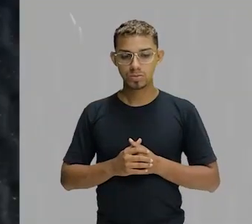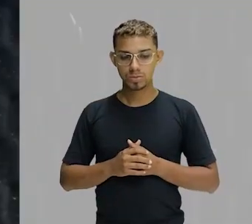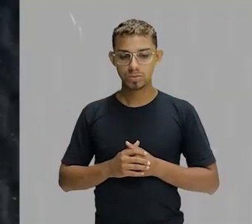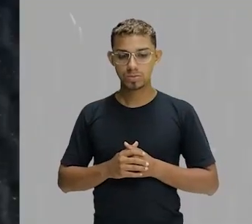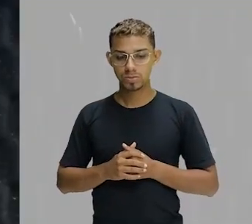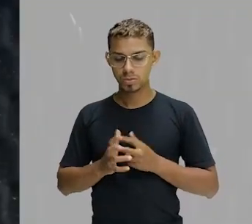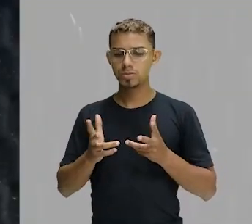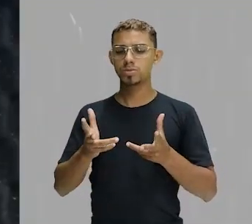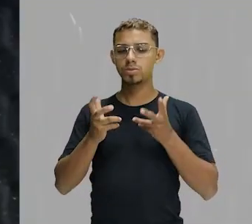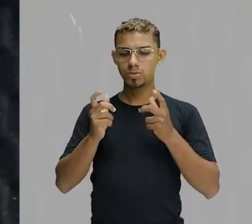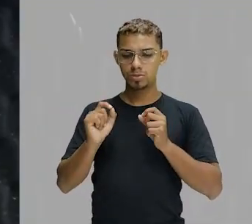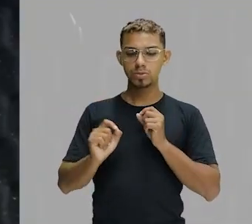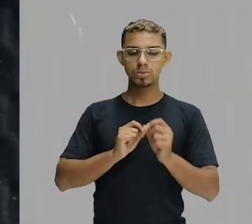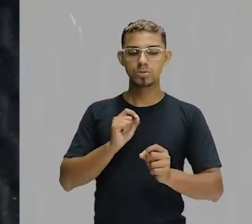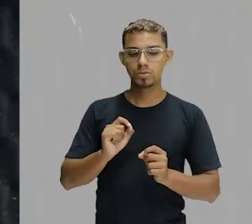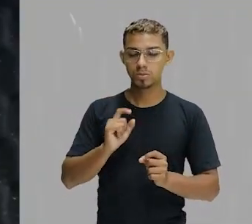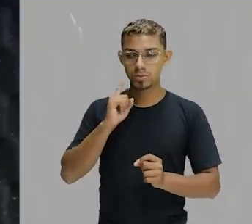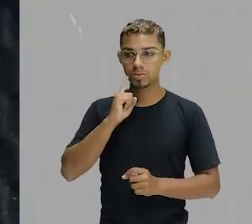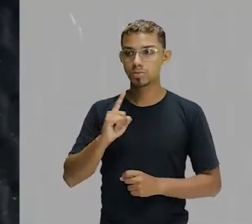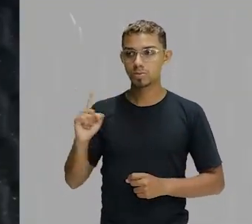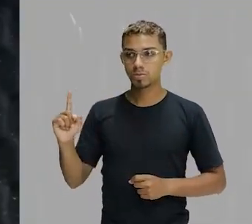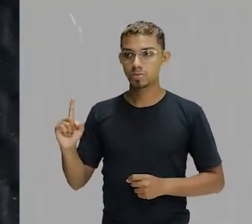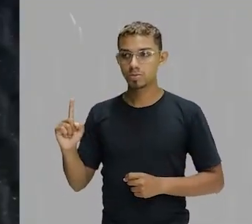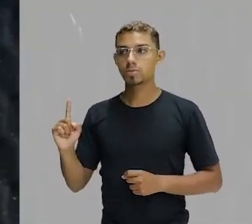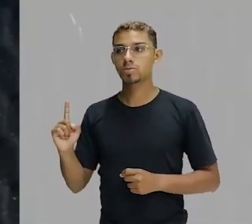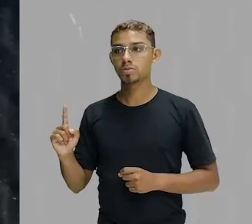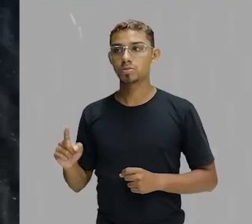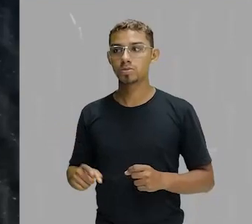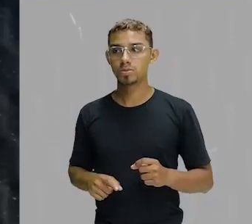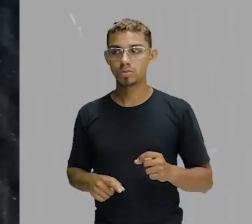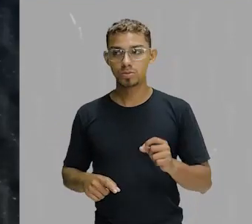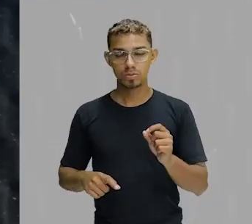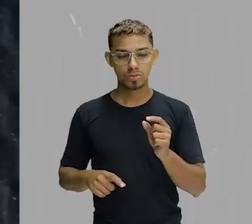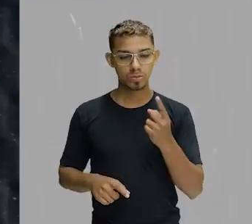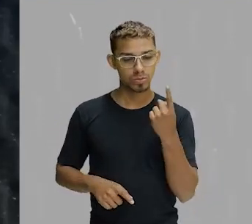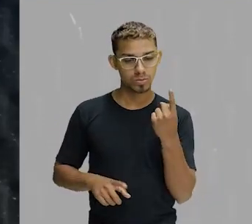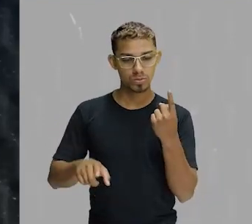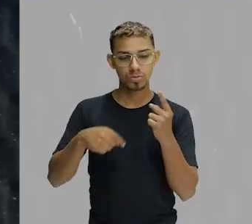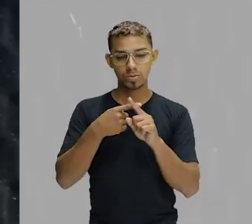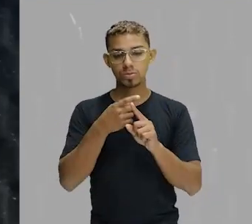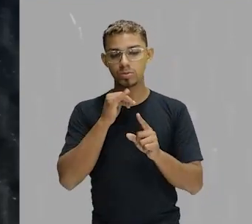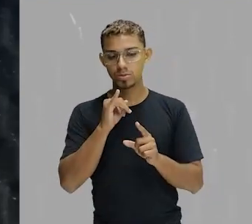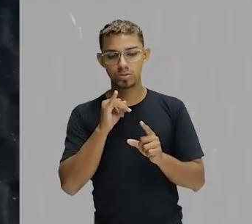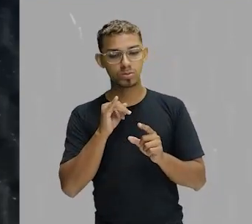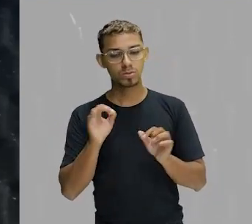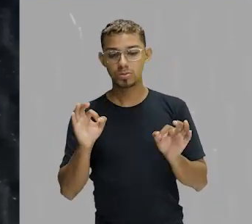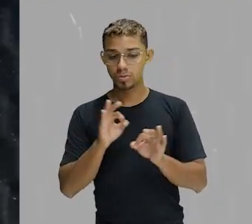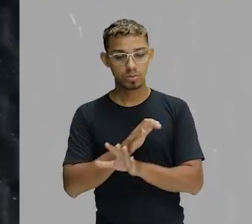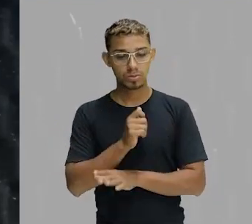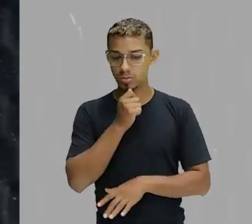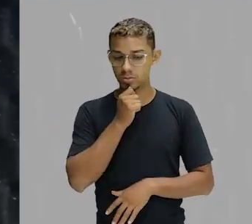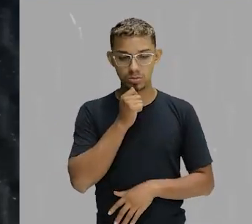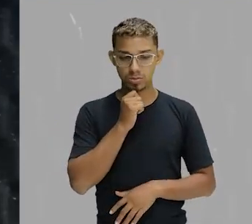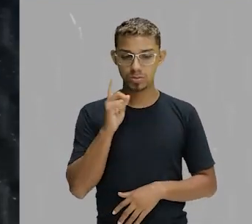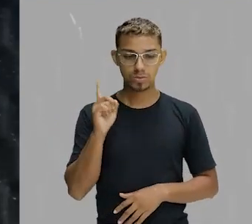Perceba que eu tenho o 1 mais i dentro do parêntese, ó. Então, não acabou lá